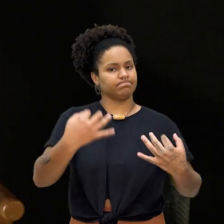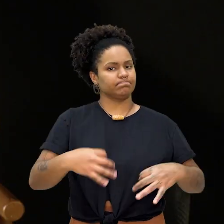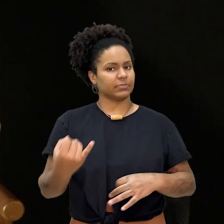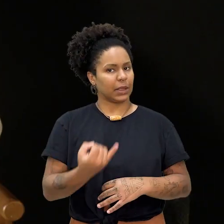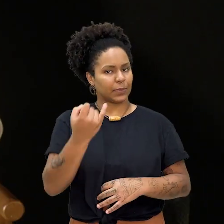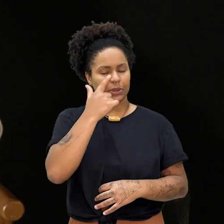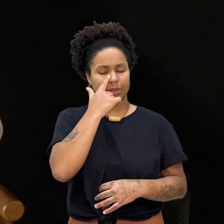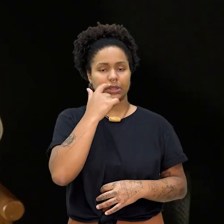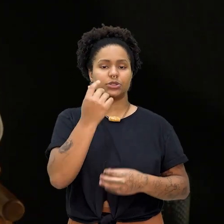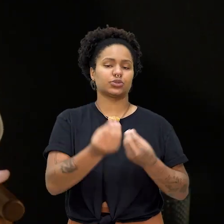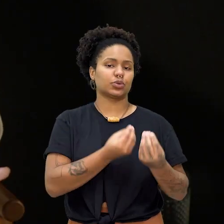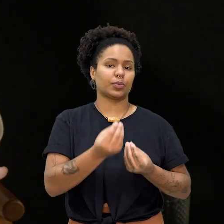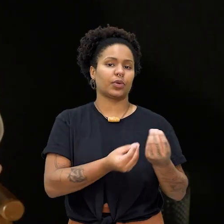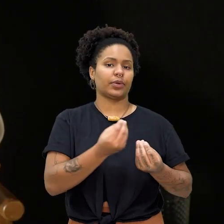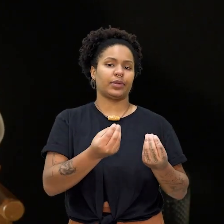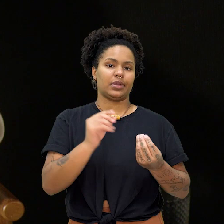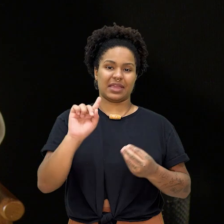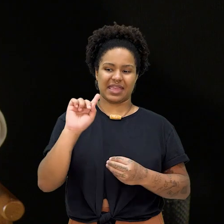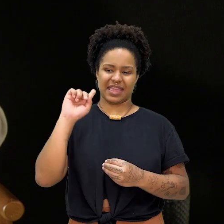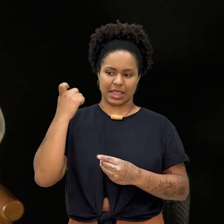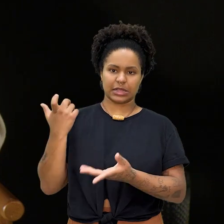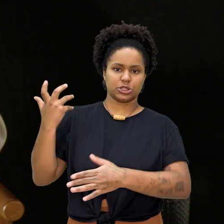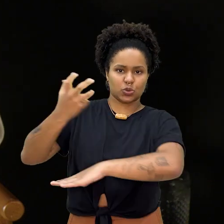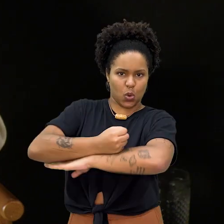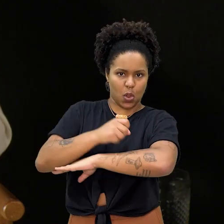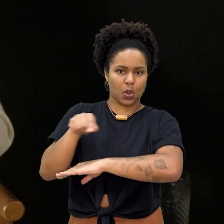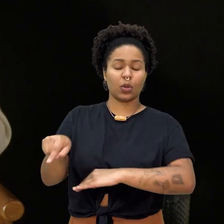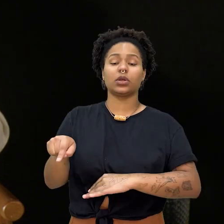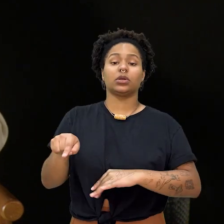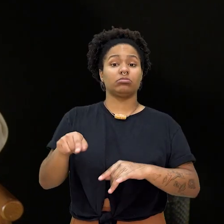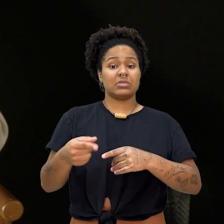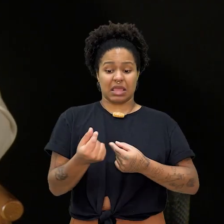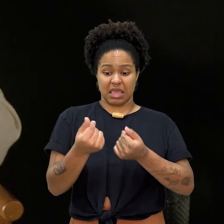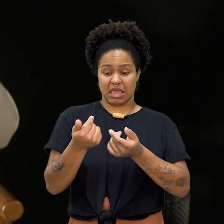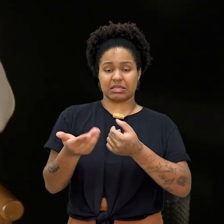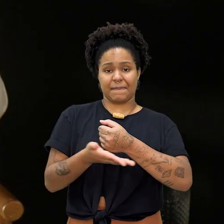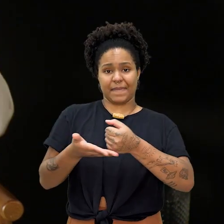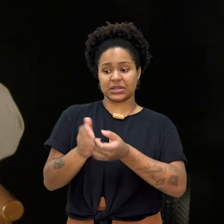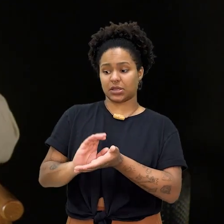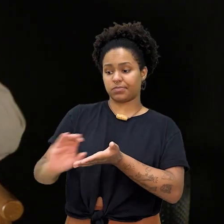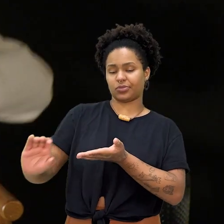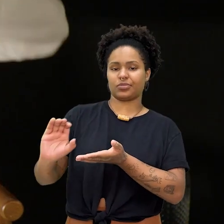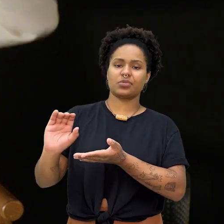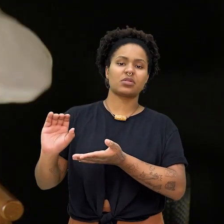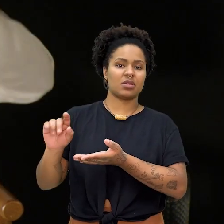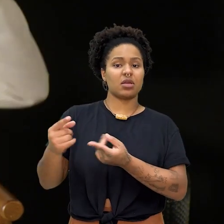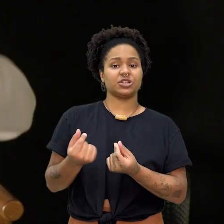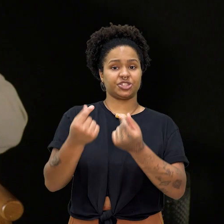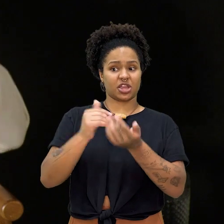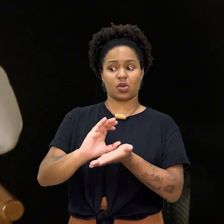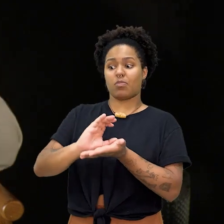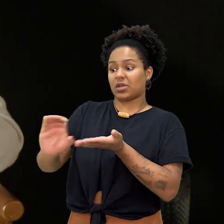bastante importantes, né, de uma ex-colônia, e que a renda básica, quer dizer, o Give Direct, dar